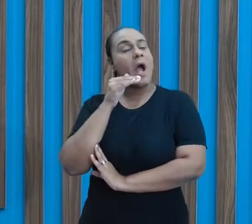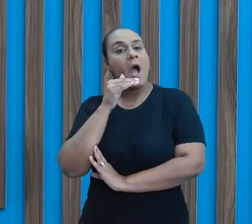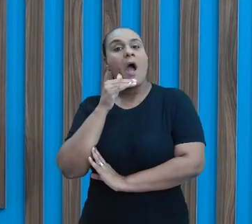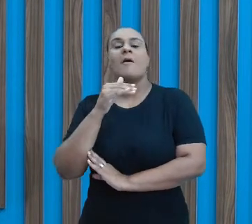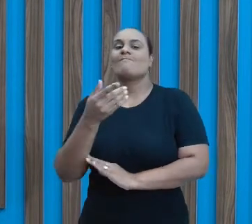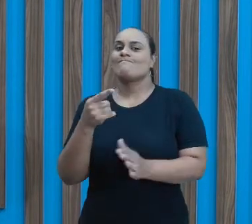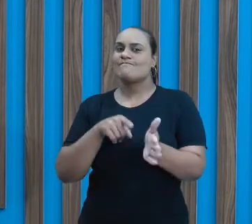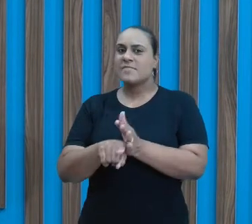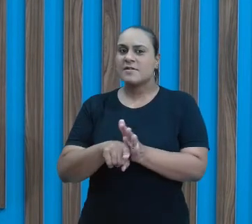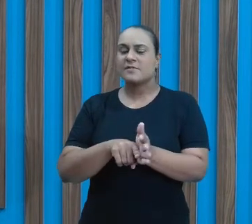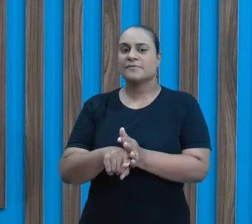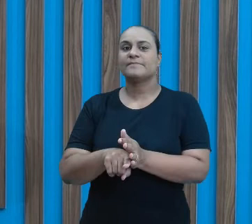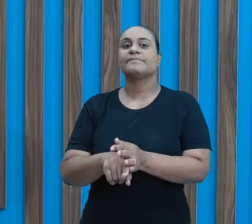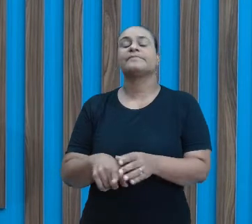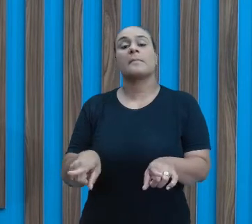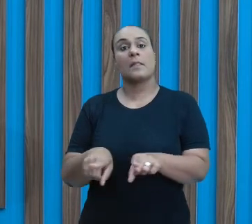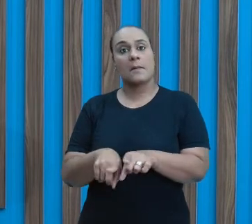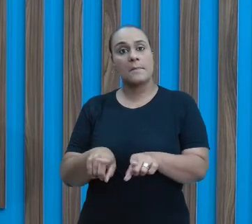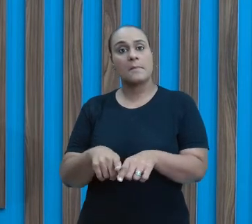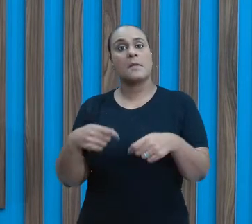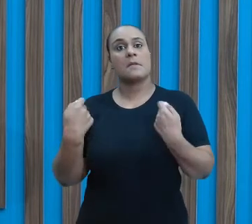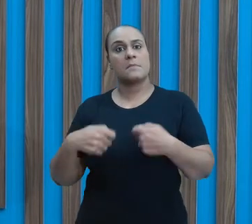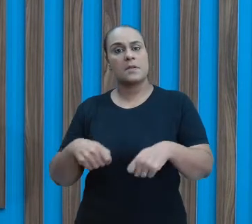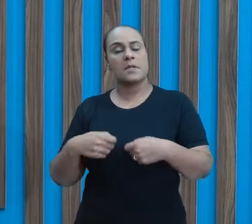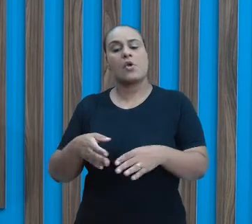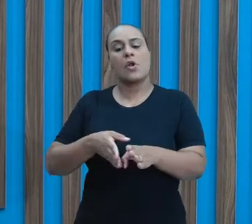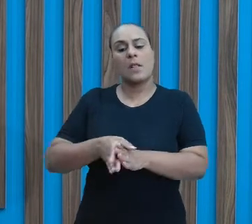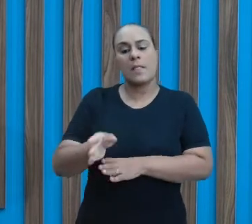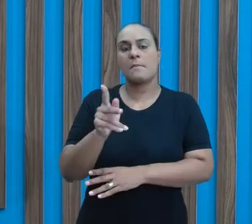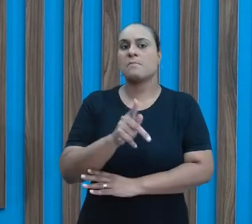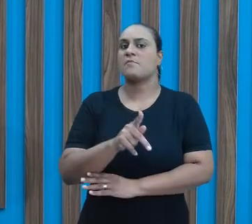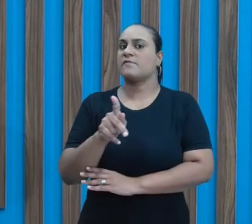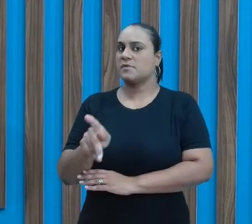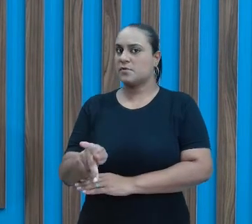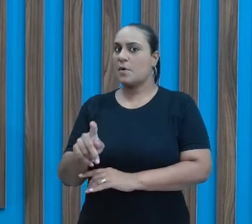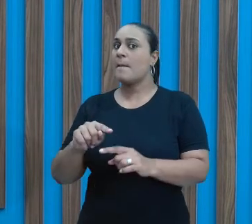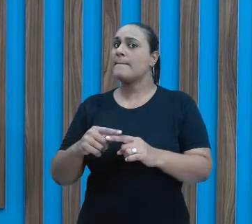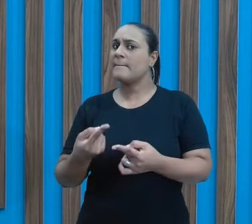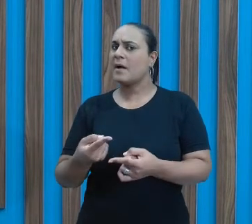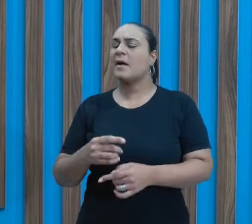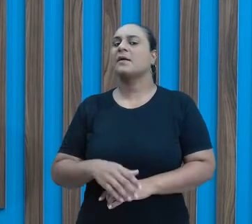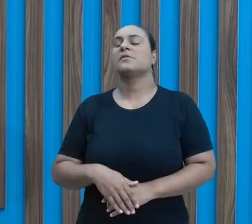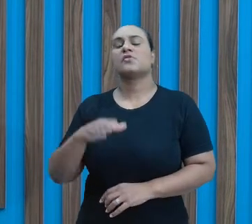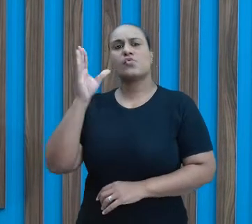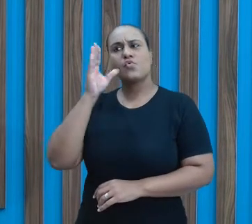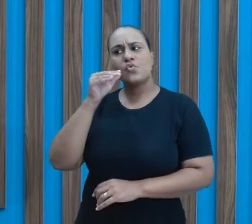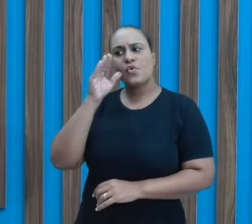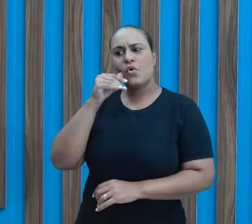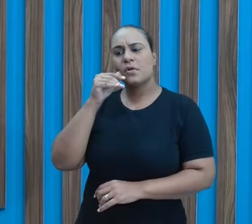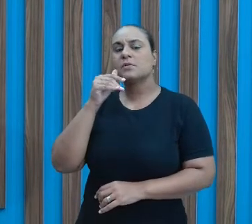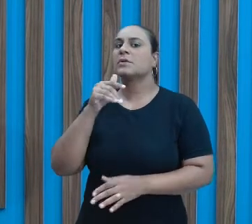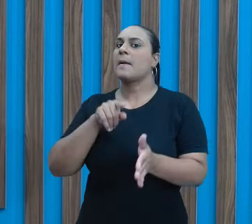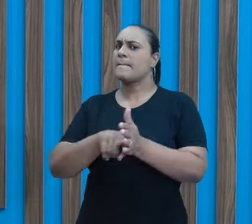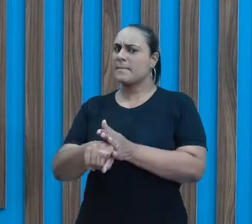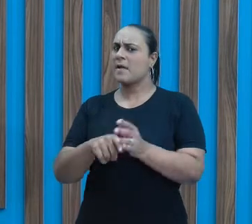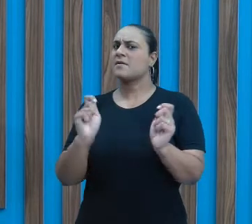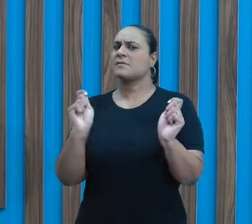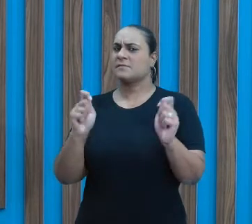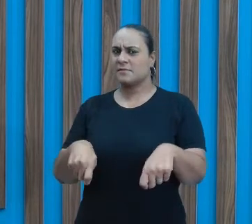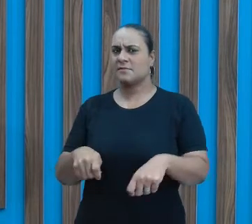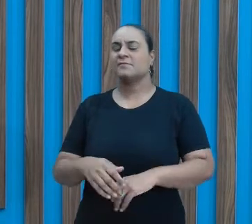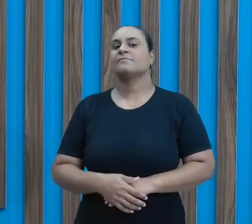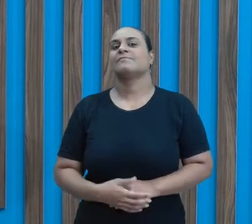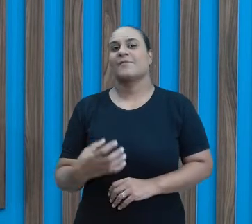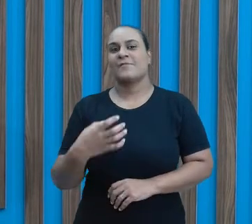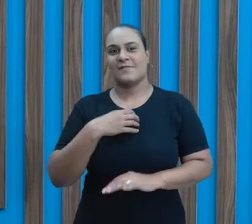pesquisa solicitada pelos professores, mas não só isso, vão em busca também das curiosidades de vocês. E socialize conosco, nós vamos ficar